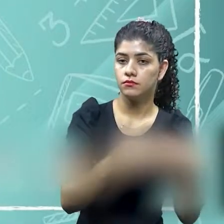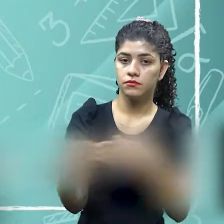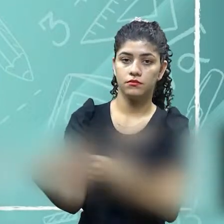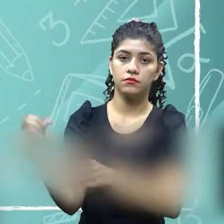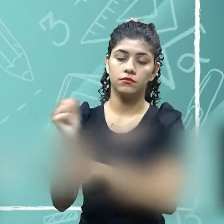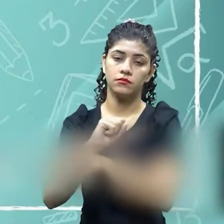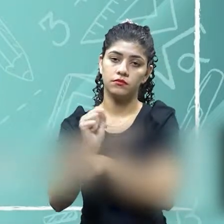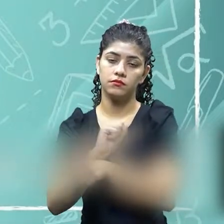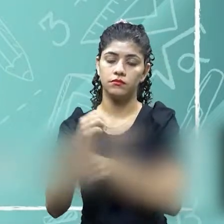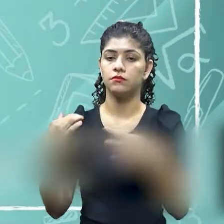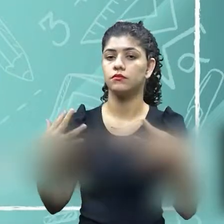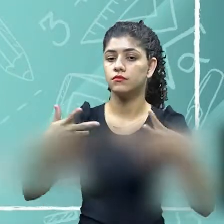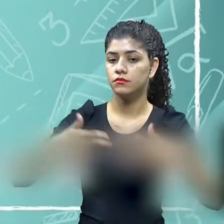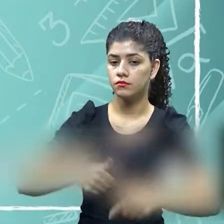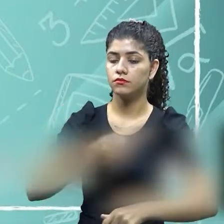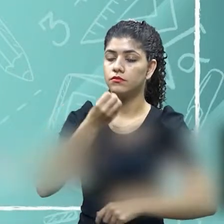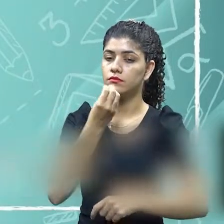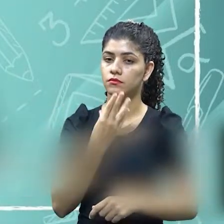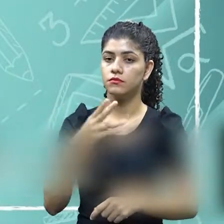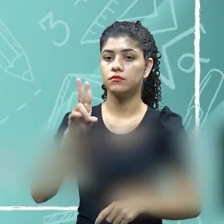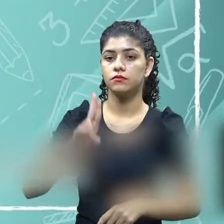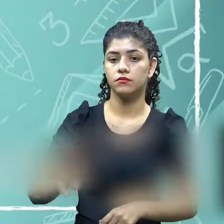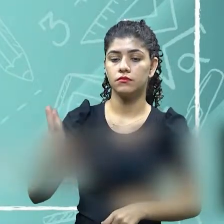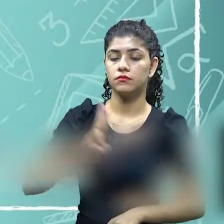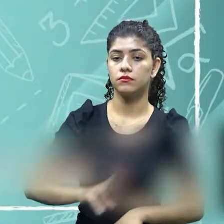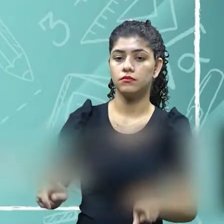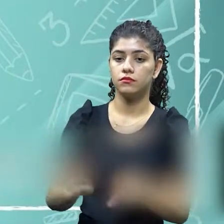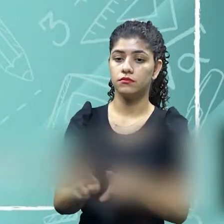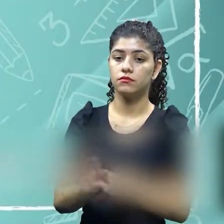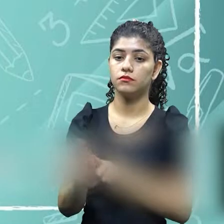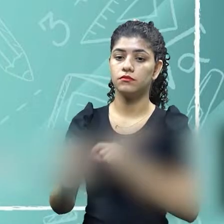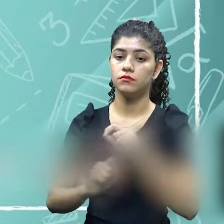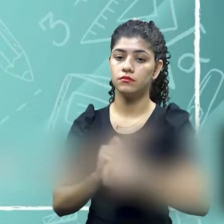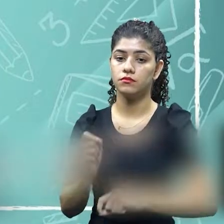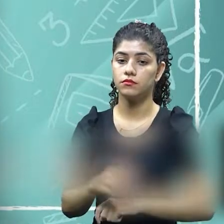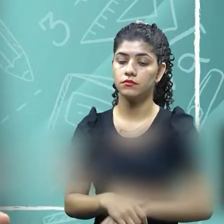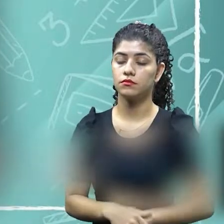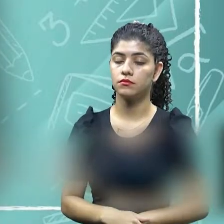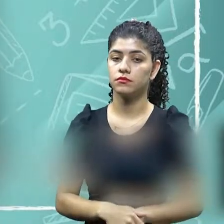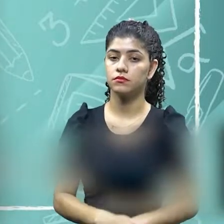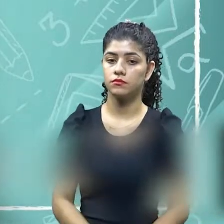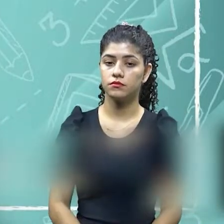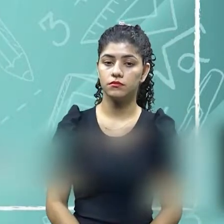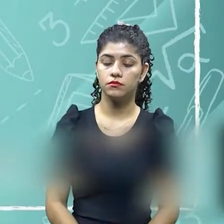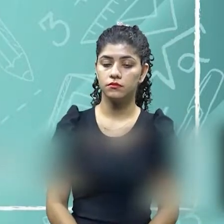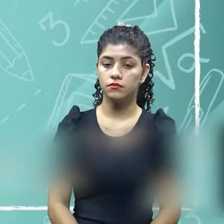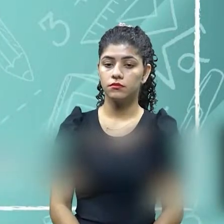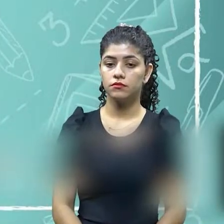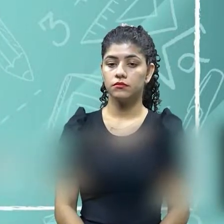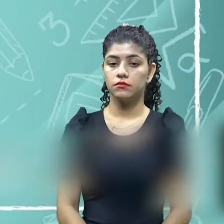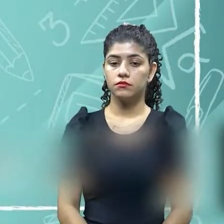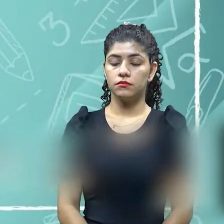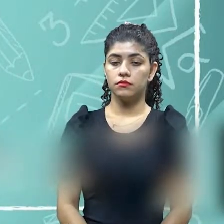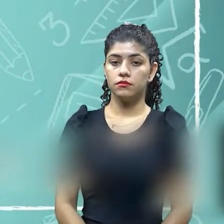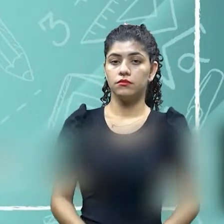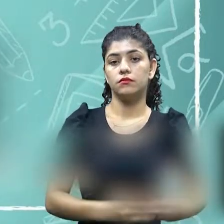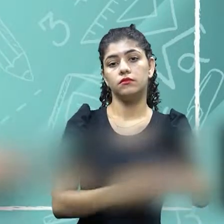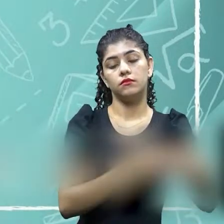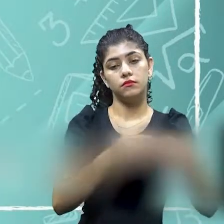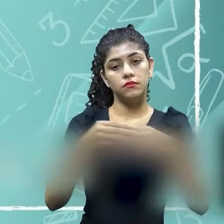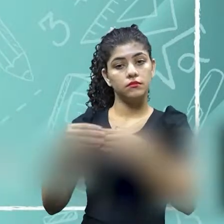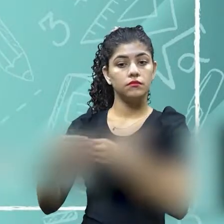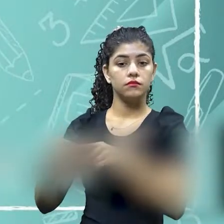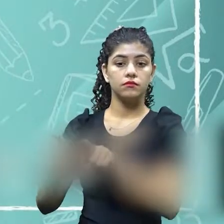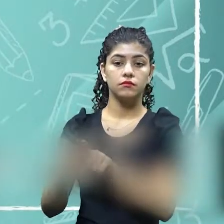acesso de mercadorias em todas as circunstâncias, é bastante utilizado, principalmente para países que têm fronteiras. Então, estaria